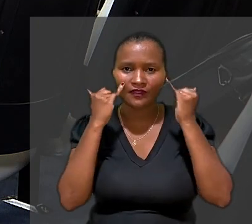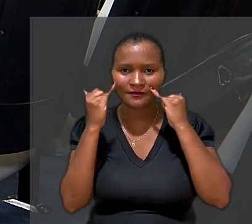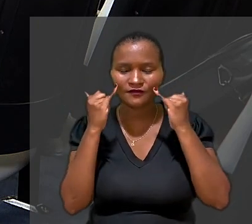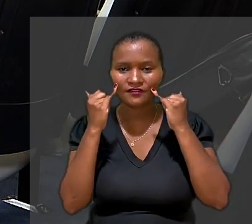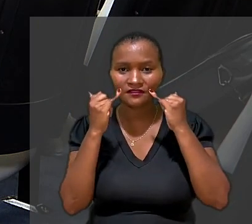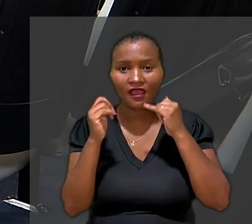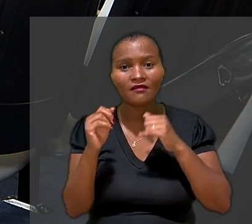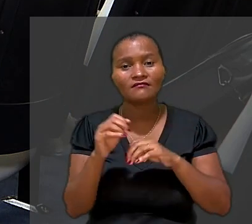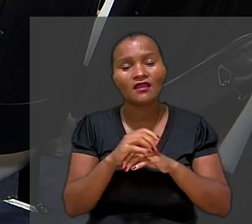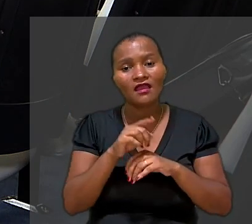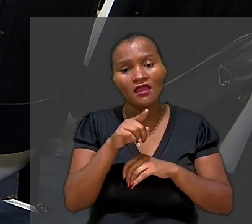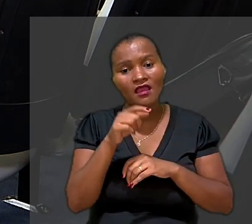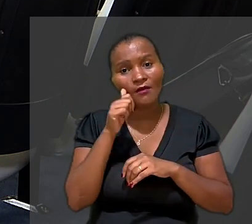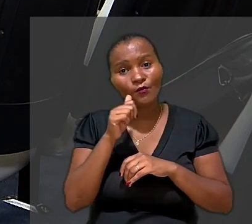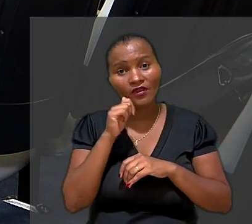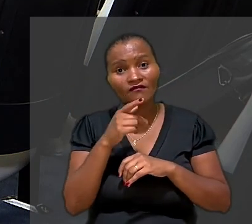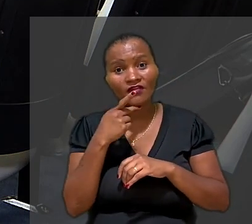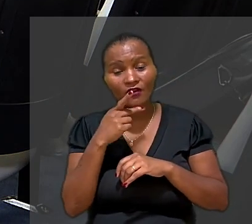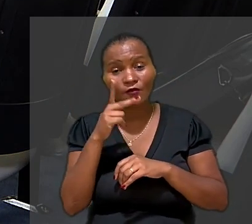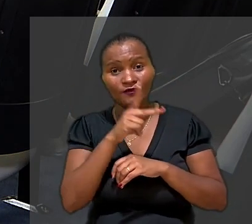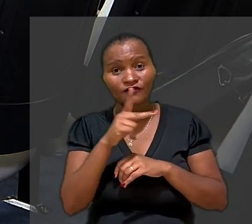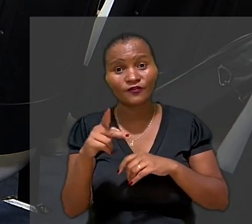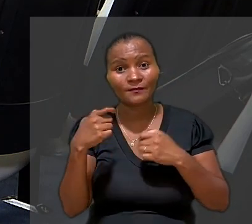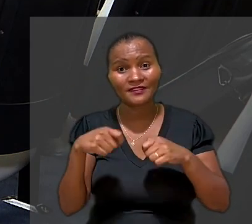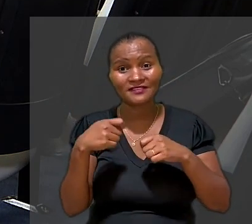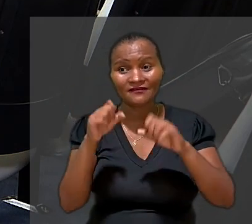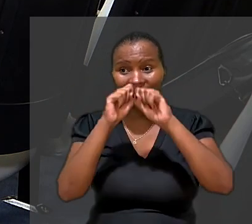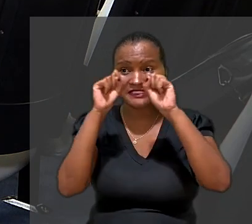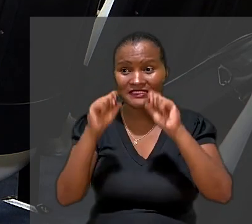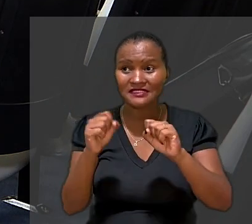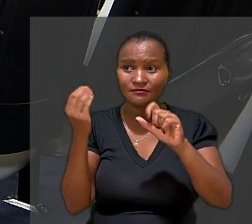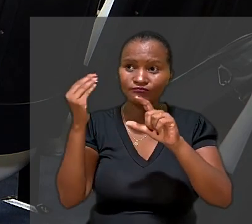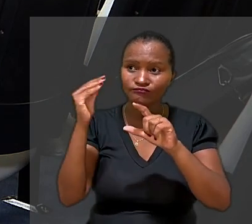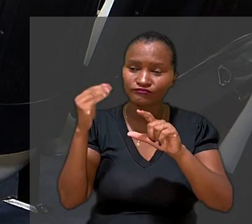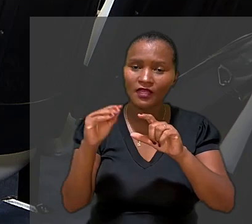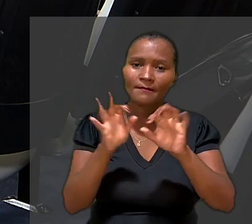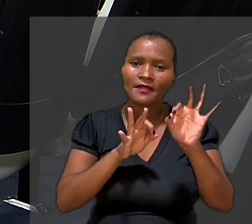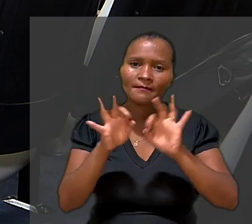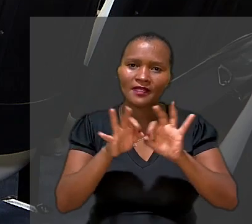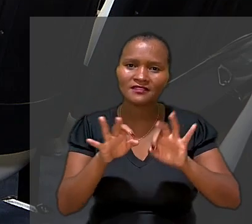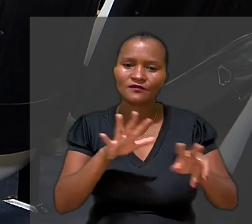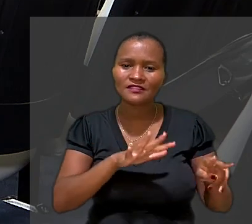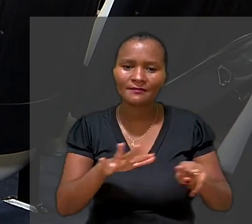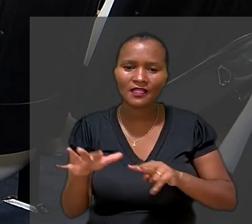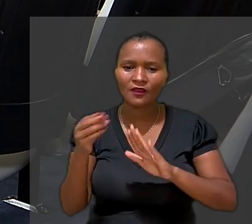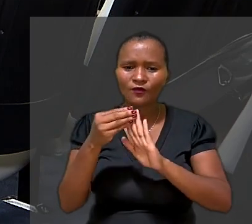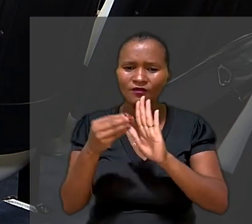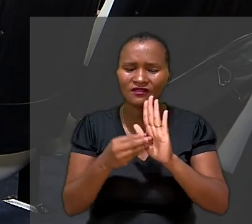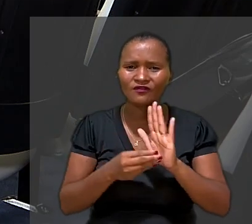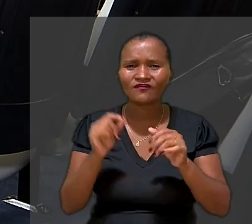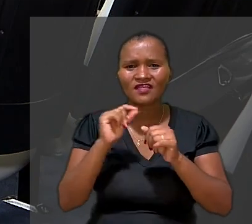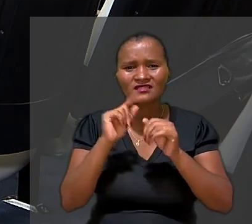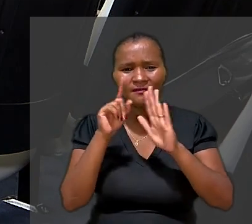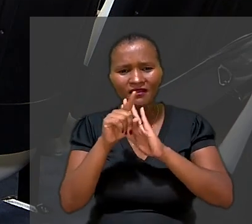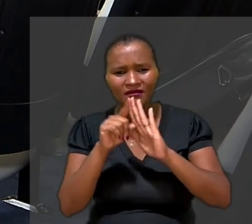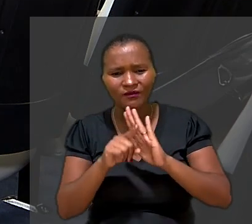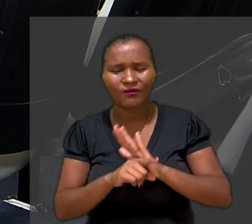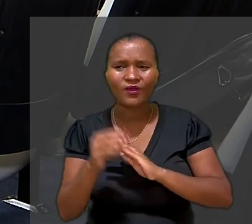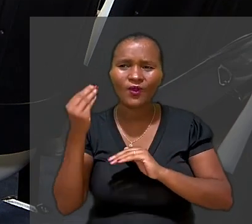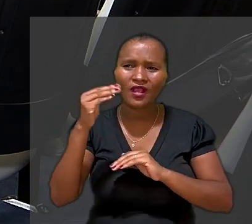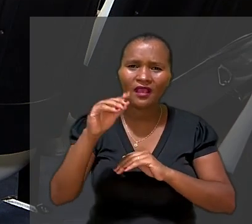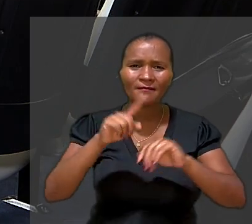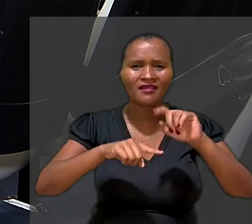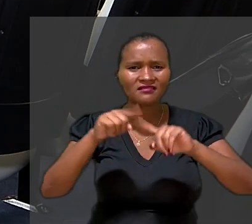ensino. Segundo ela, os professores tinham de lançar no sistema a preparação semanal de conteúdo, elaborar questões,